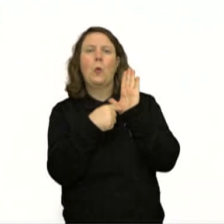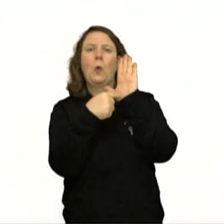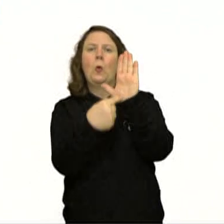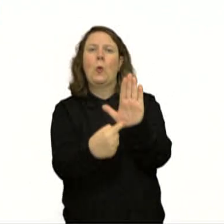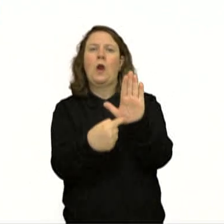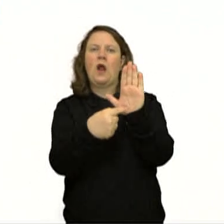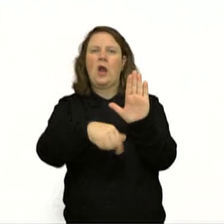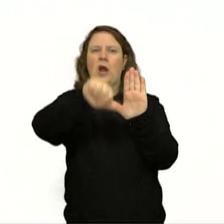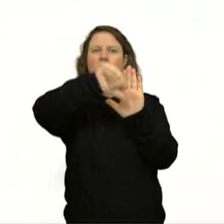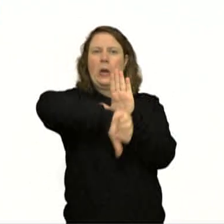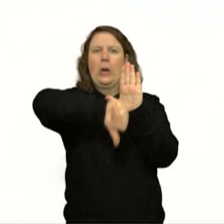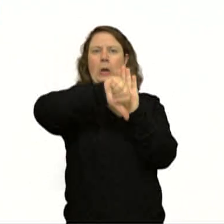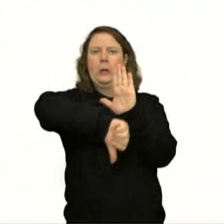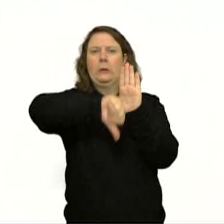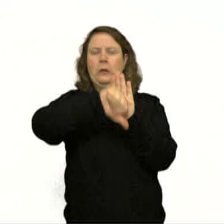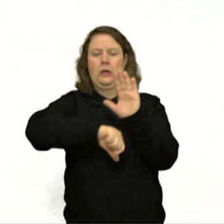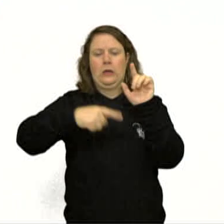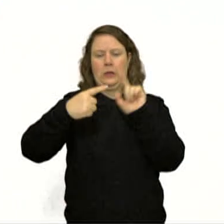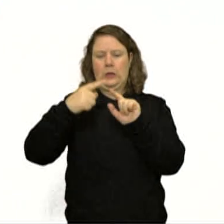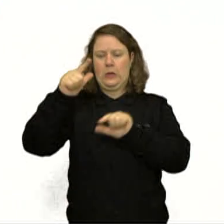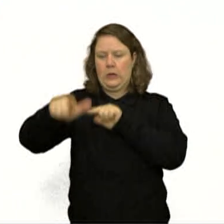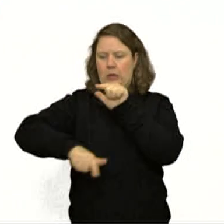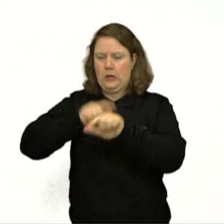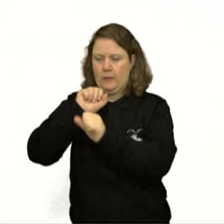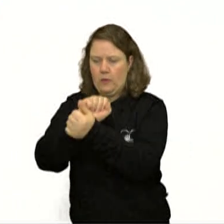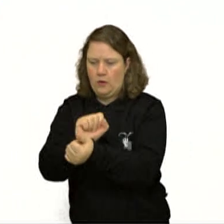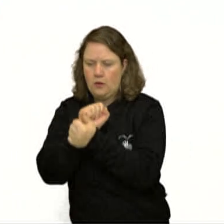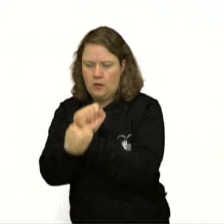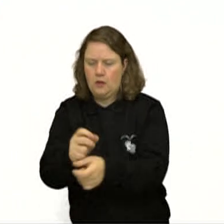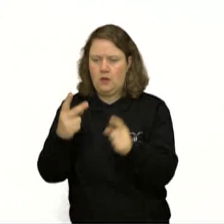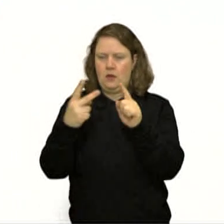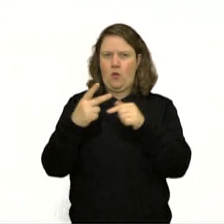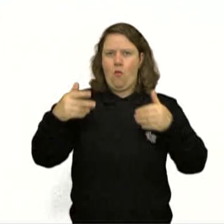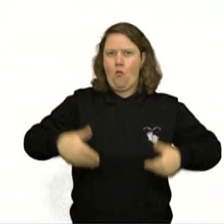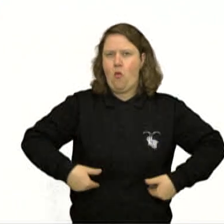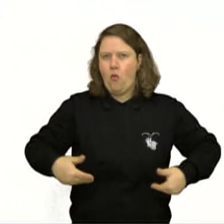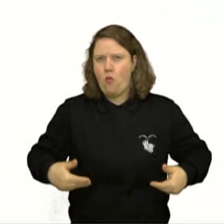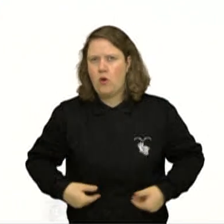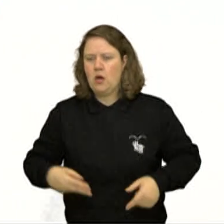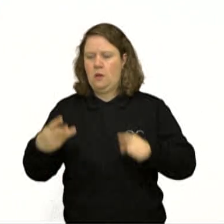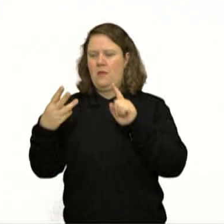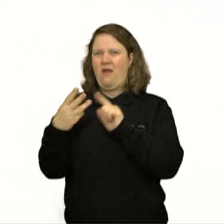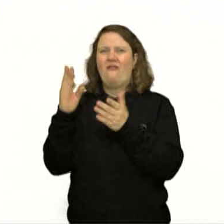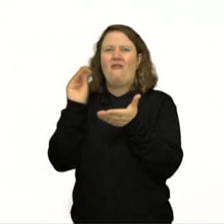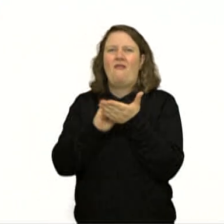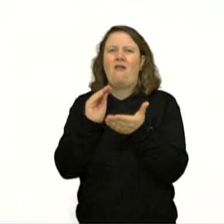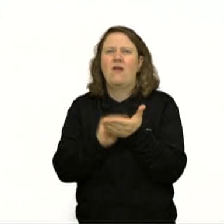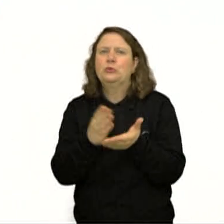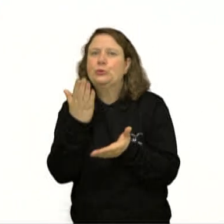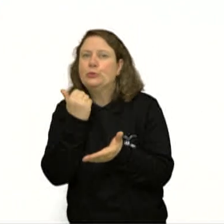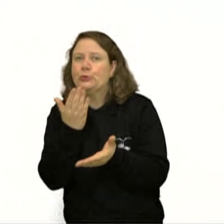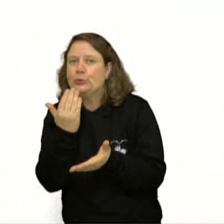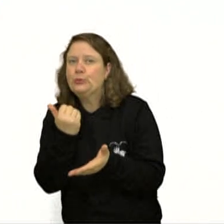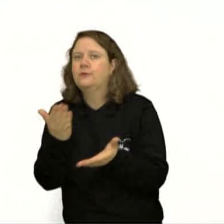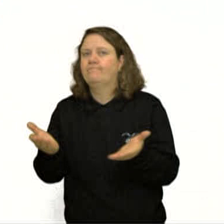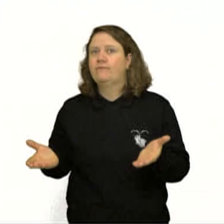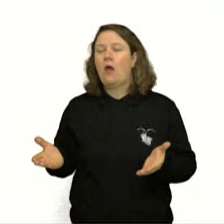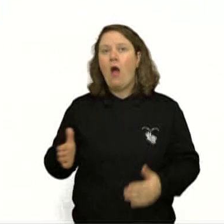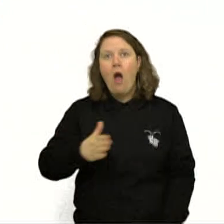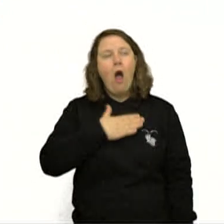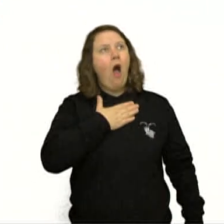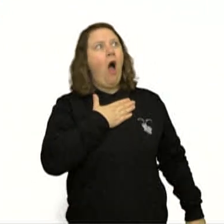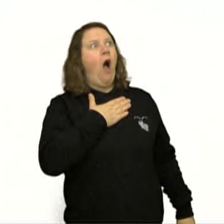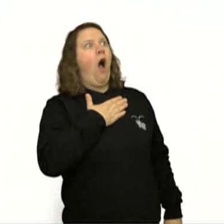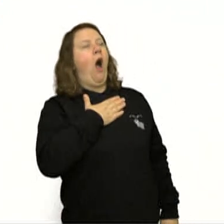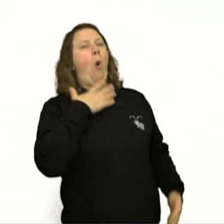período stalinista. Trabalho escravo, fome, as exportações de alimento com o povo passando fome. Isso aí chocou o